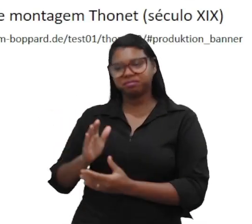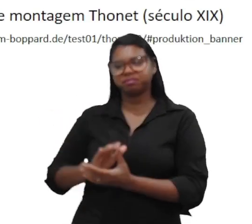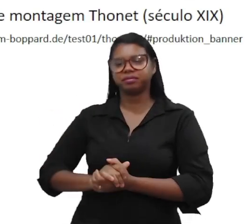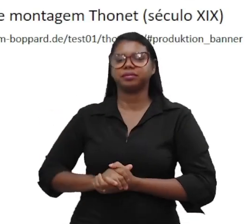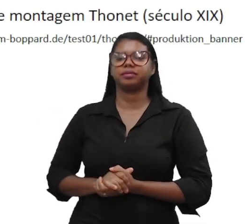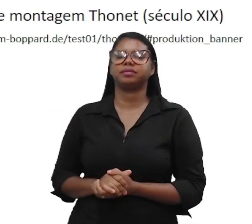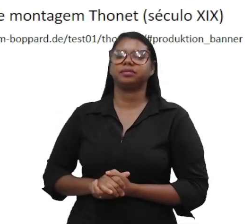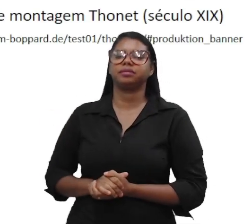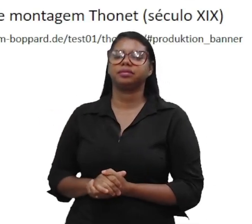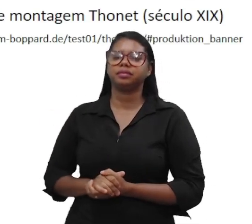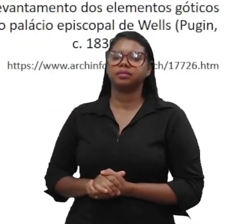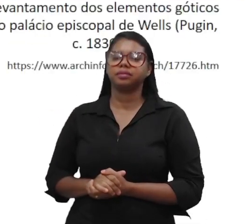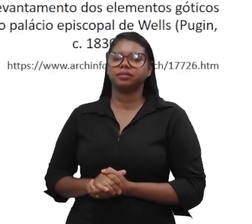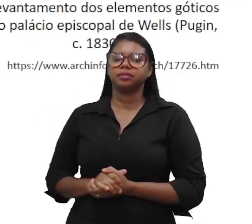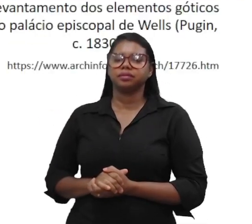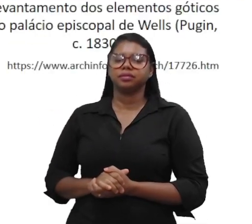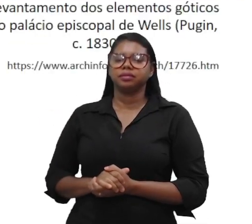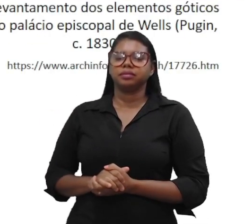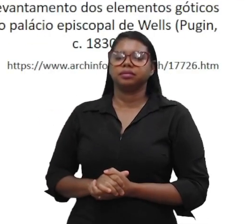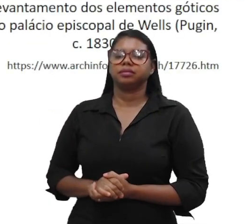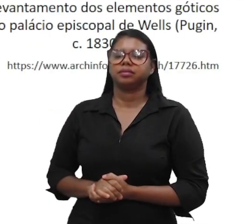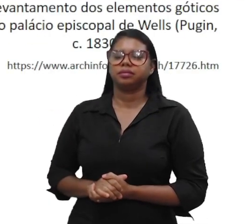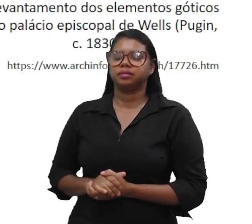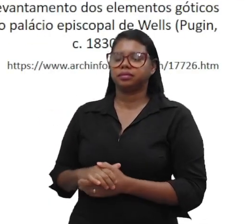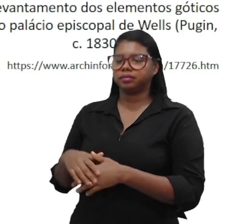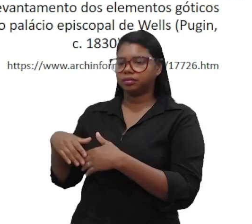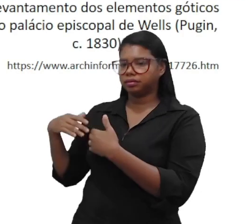coisa recente, né? Então a gente